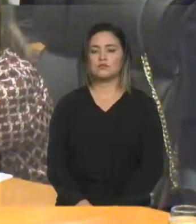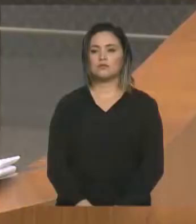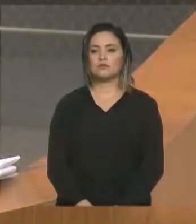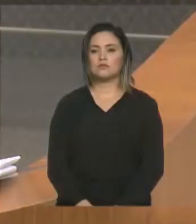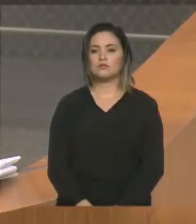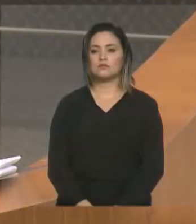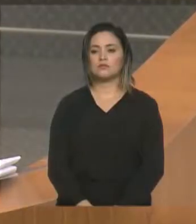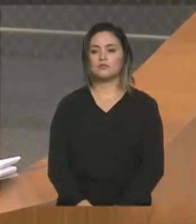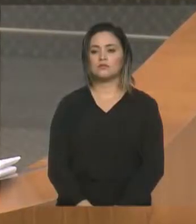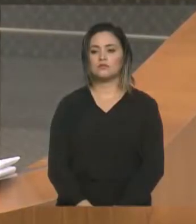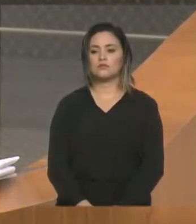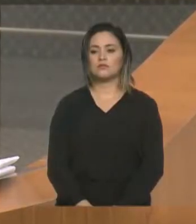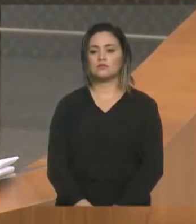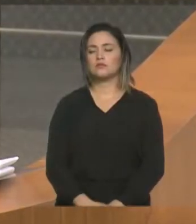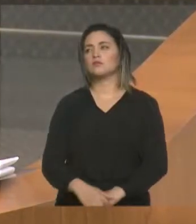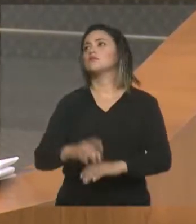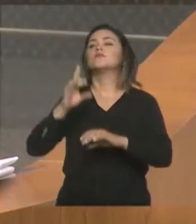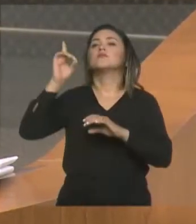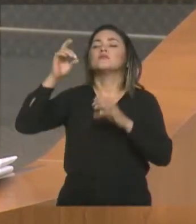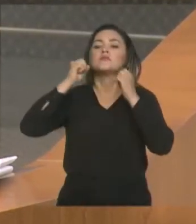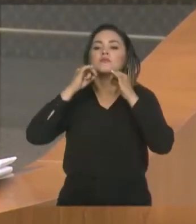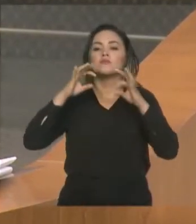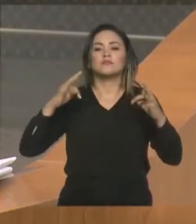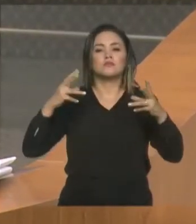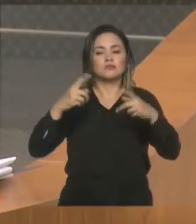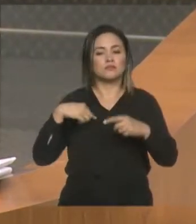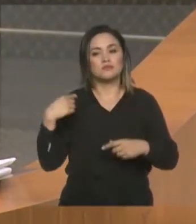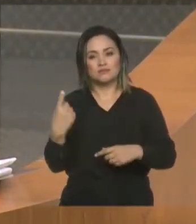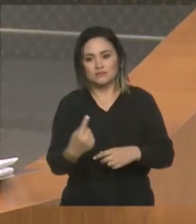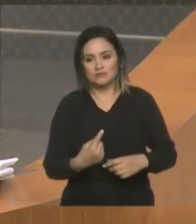Que Deus abençoe todos nós.